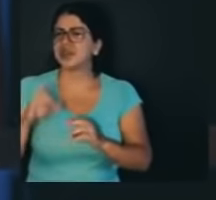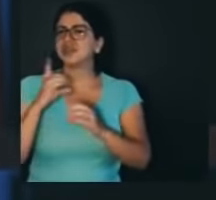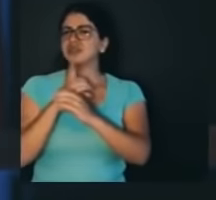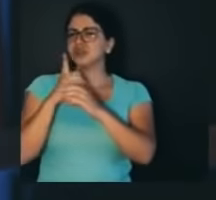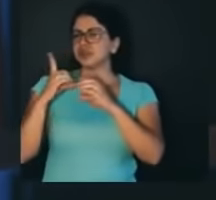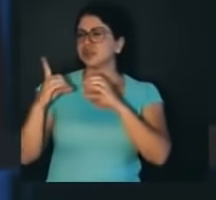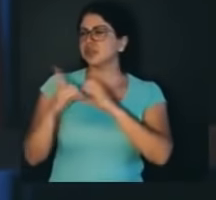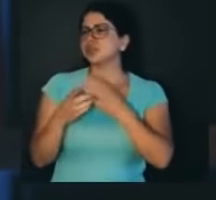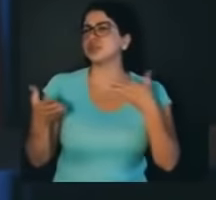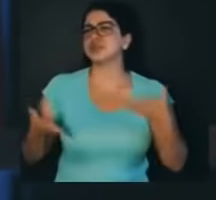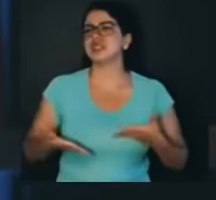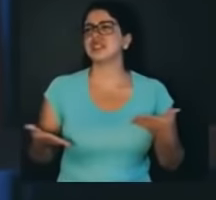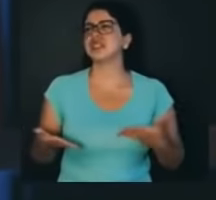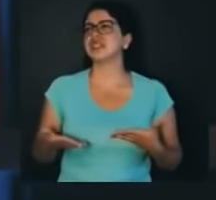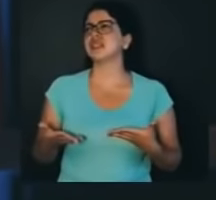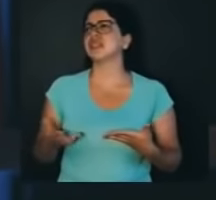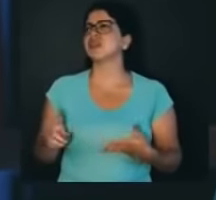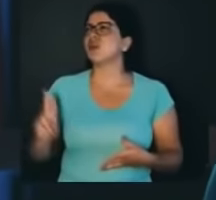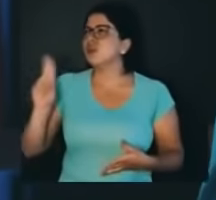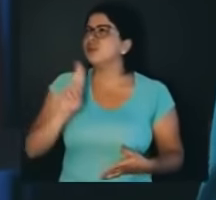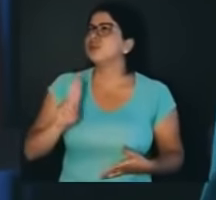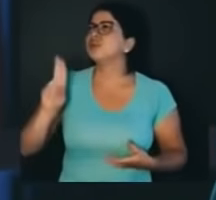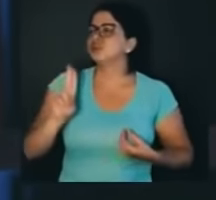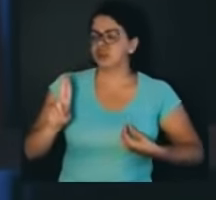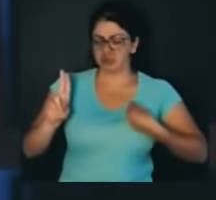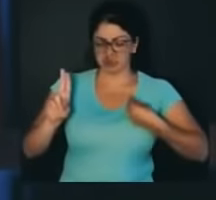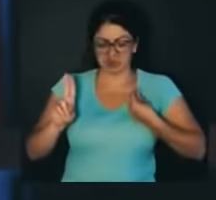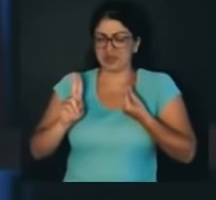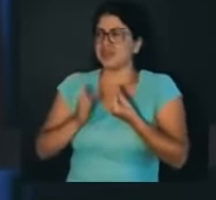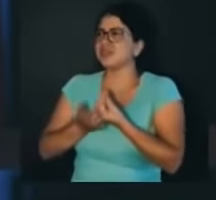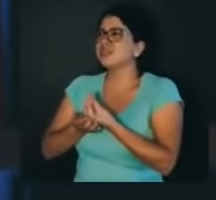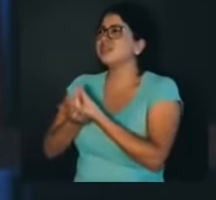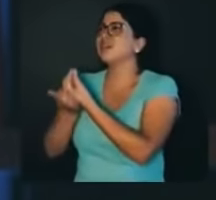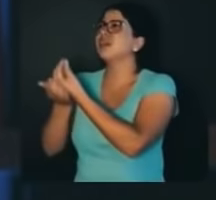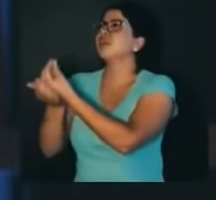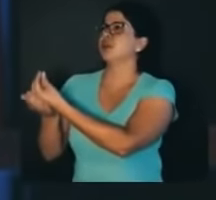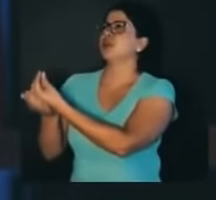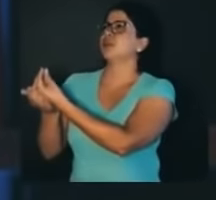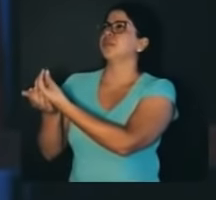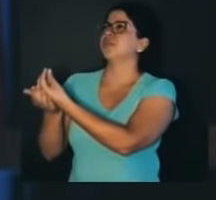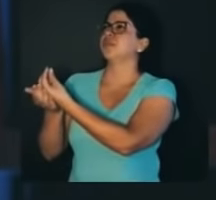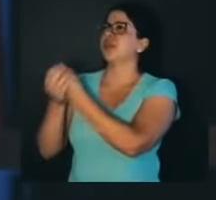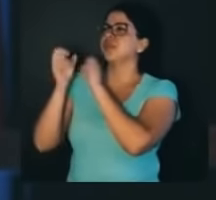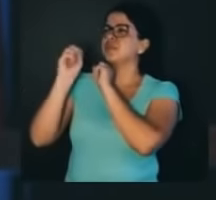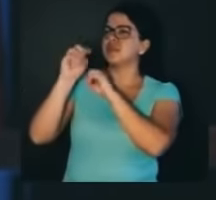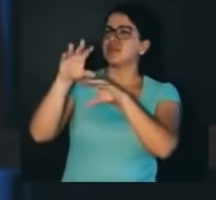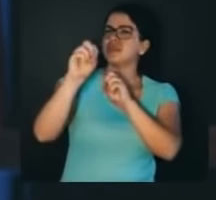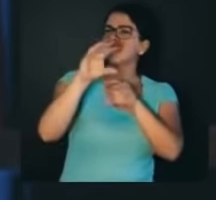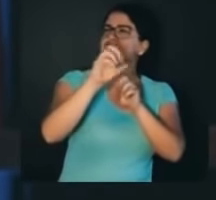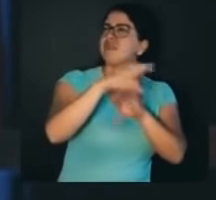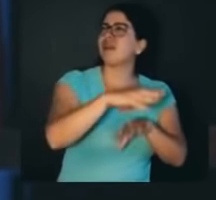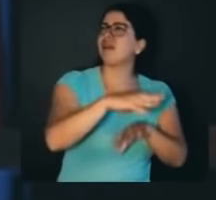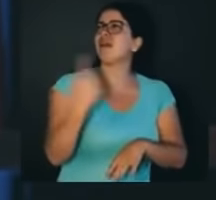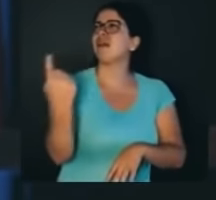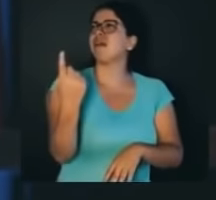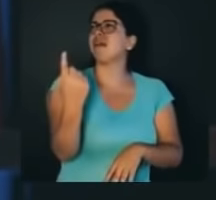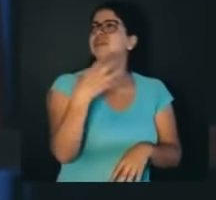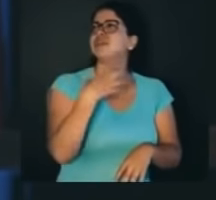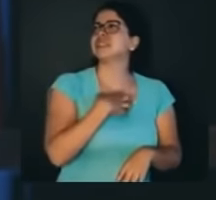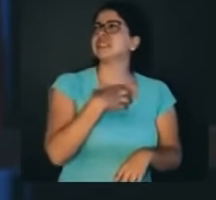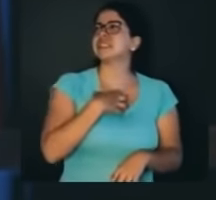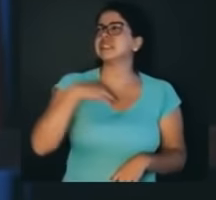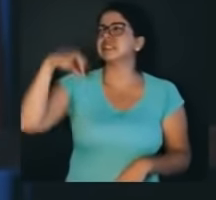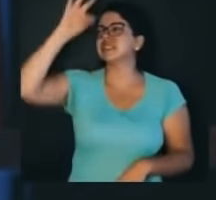Ó Deus, usa-me como instrumento para falar aos corações, Senhor, de meus irmãos. Ó Deus, no nome de